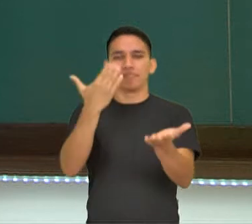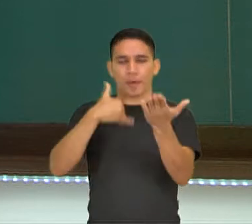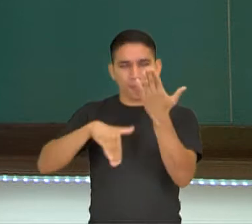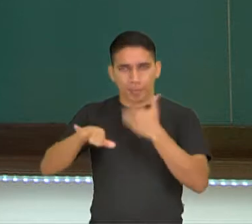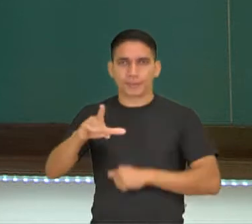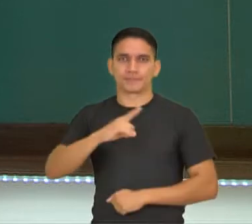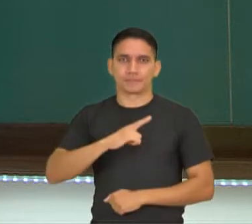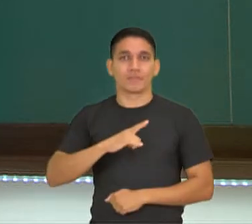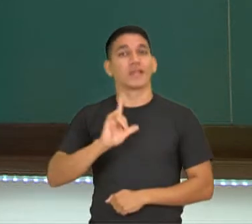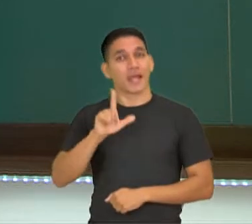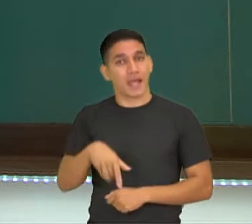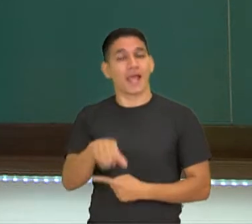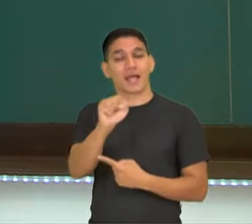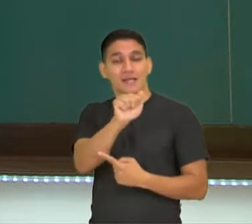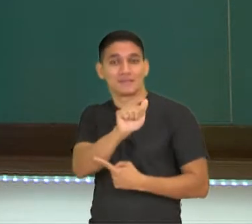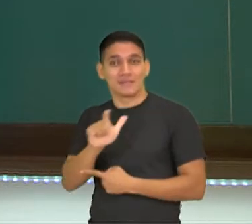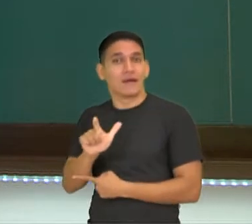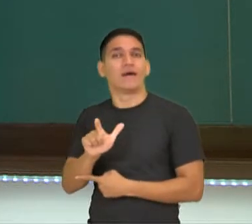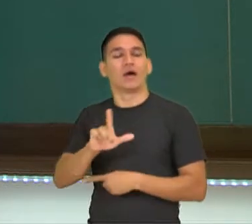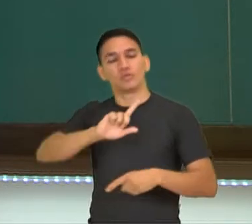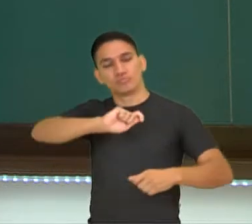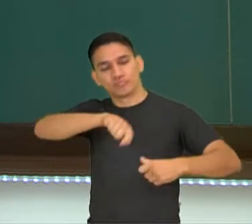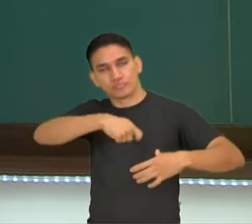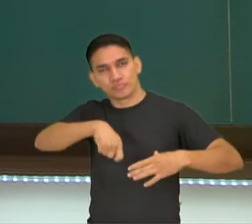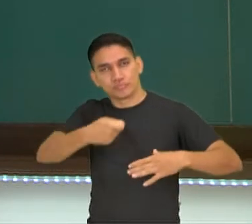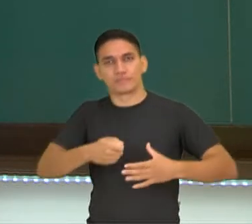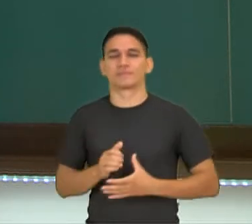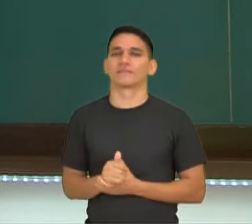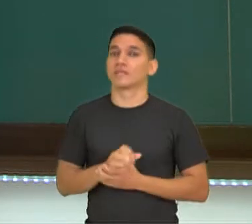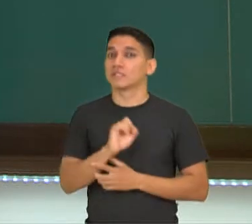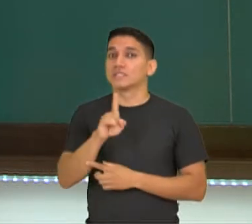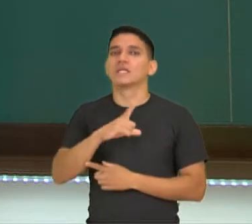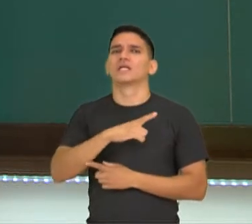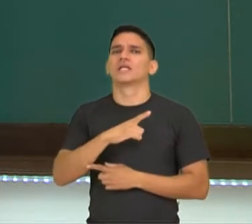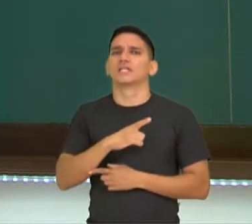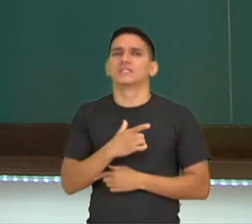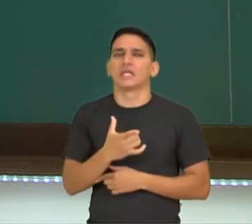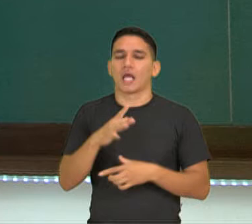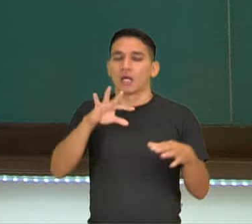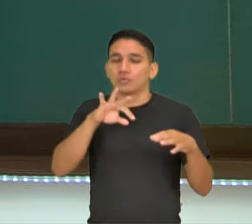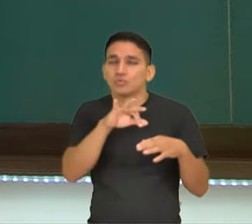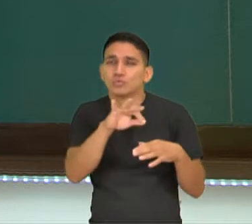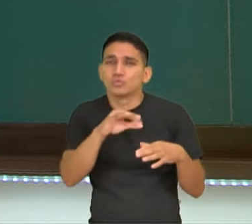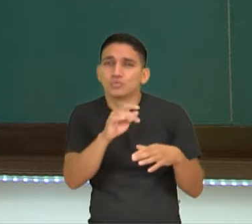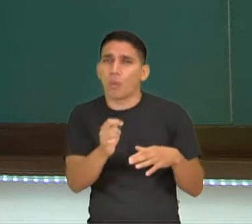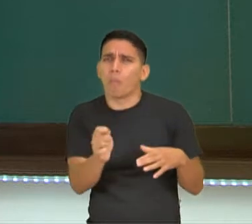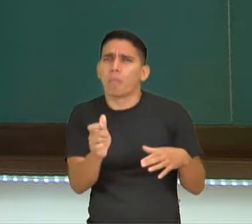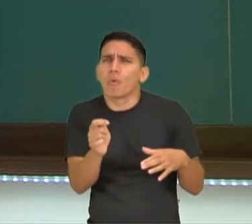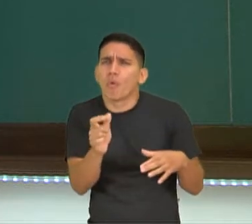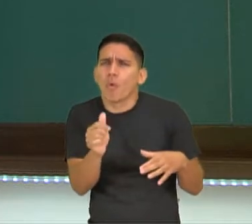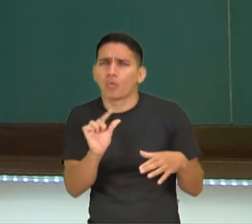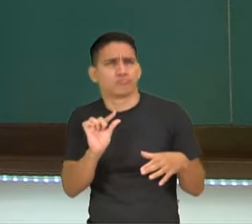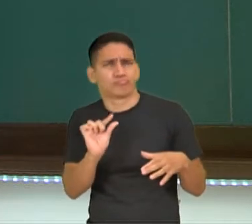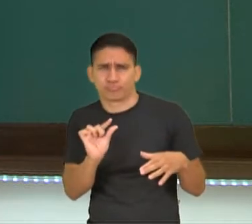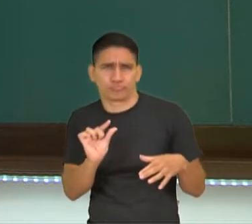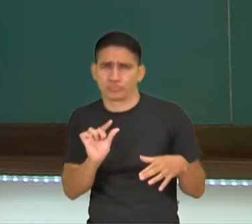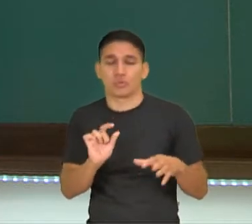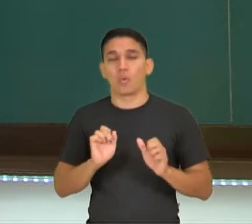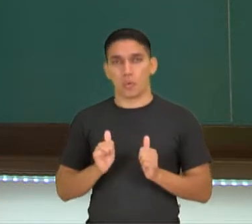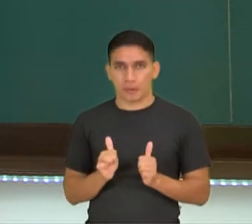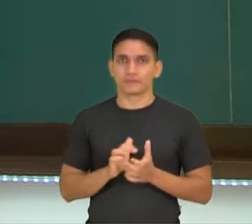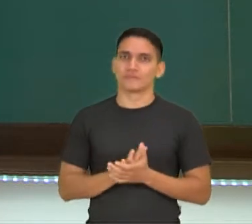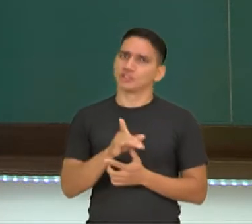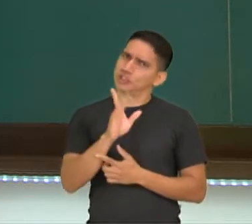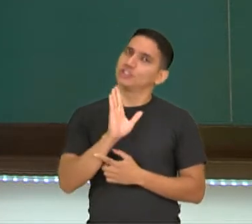no sal de cozinha. Quem aí come com um pouquinho de sal? Nem que seja um pouquinho? Então, você